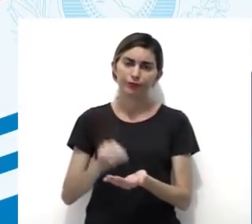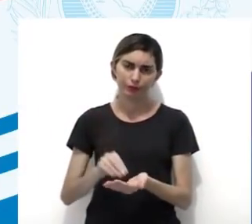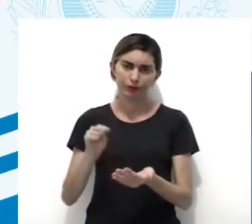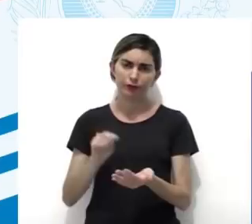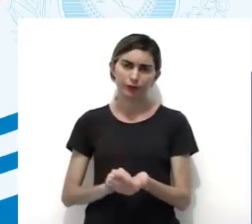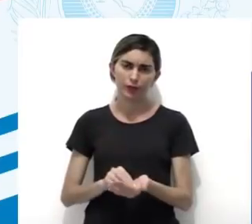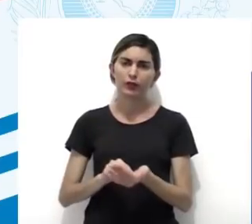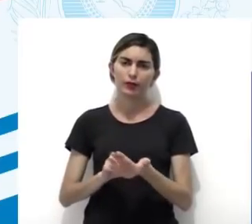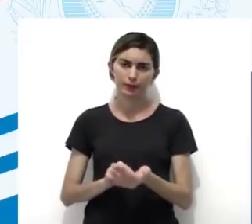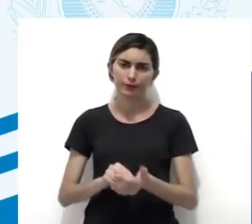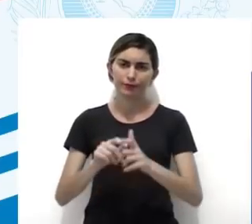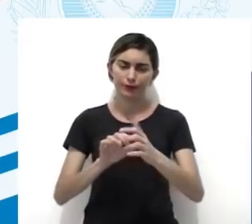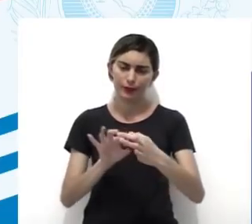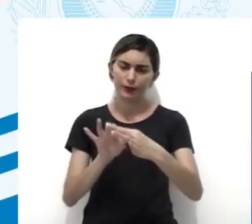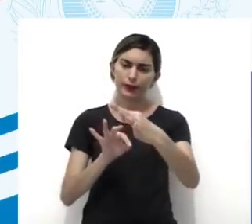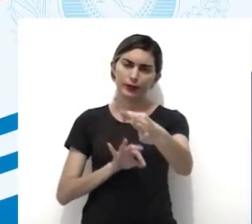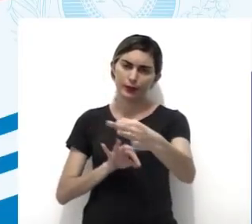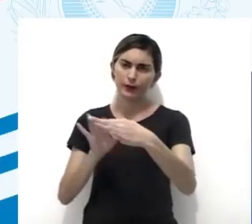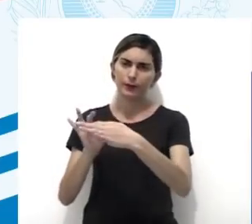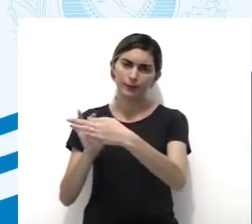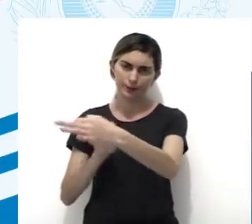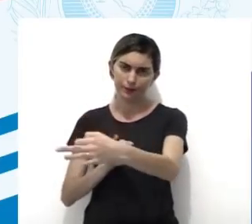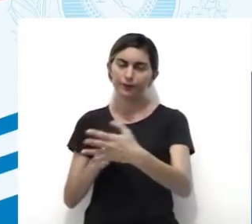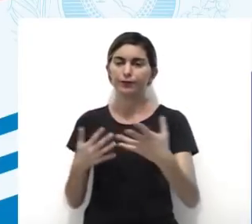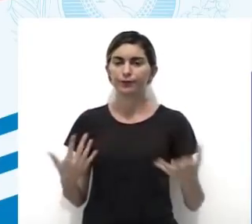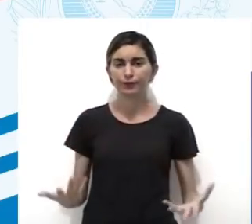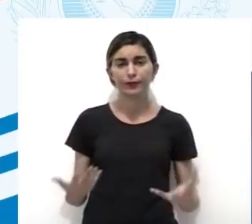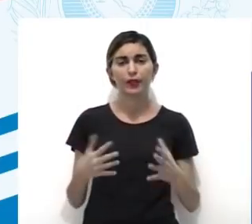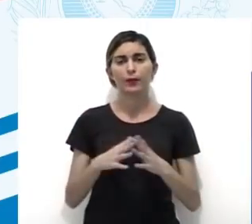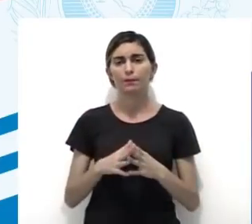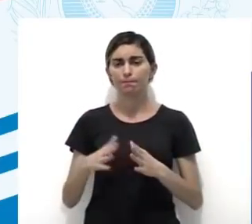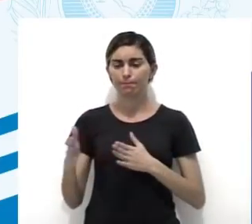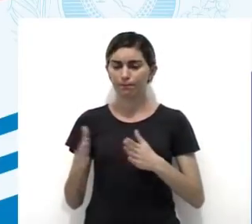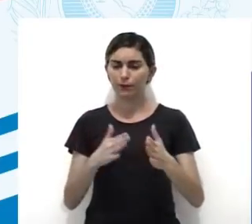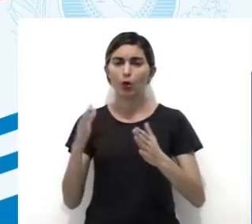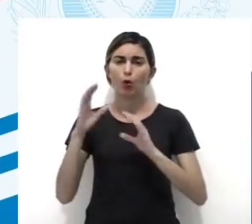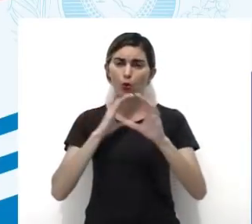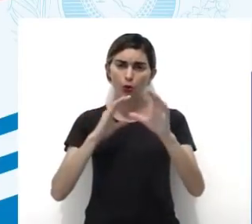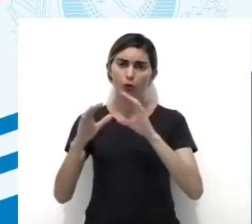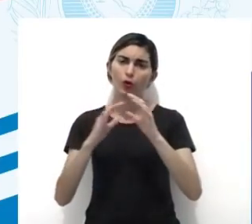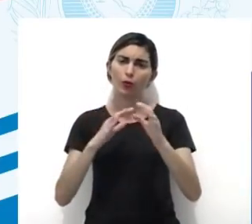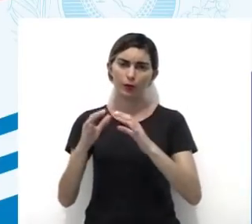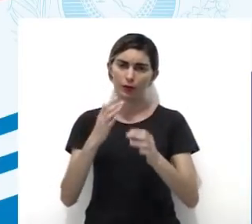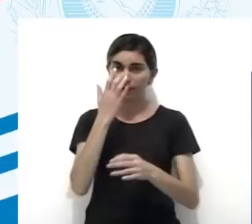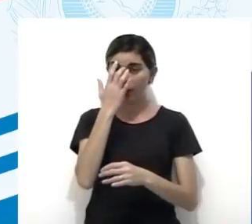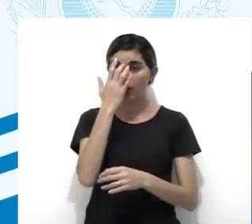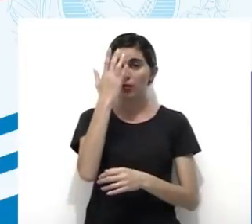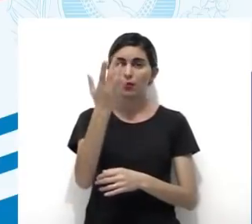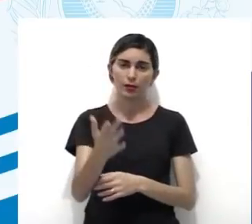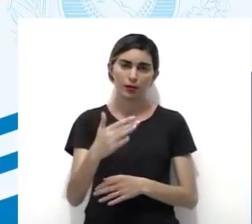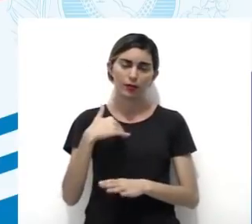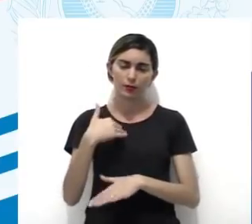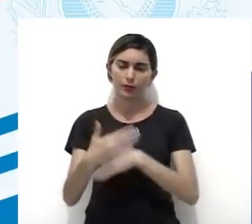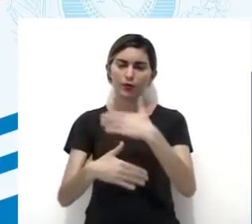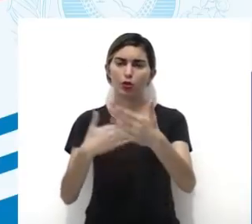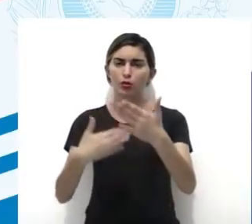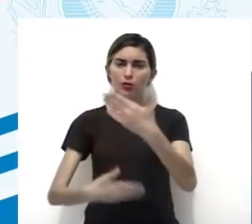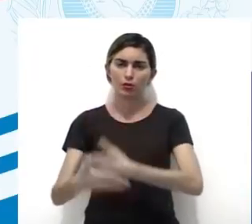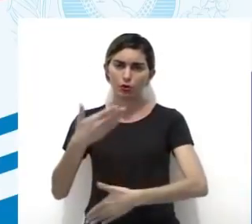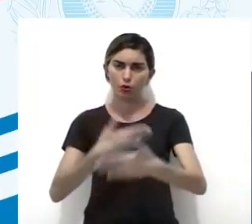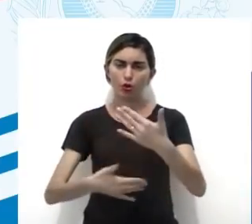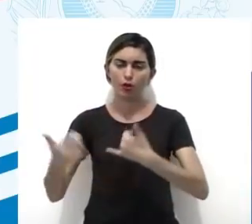por conta da distanciação espacial, então meios de comunicação facilitam esse processo de troca